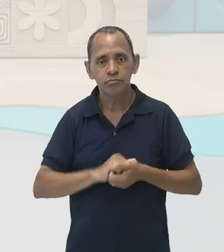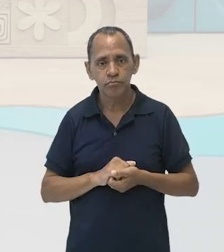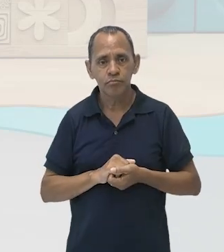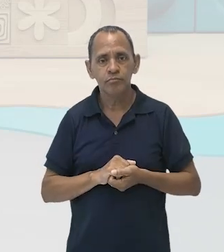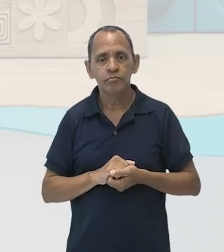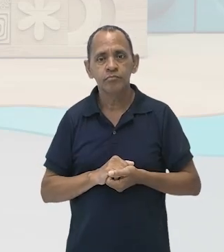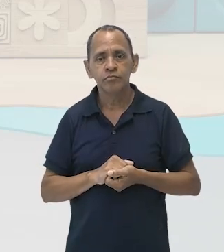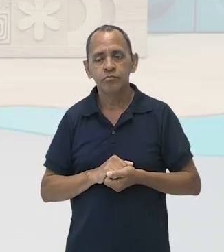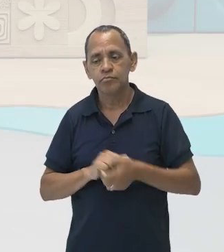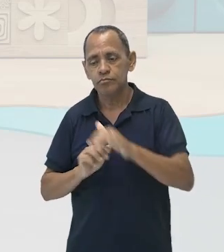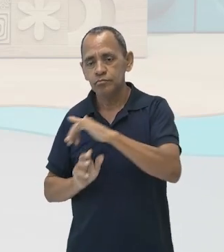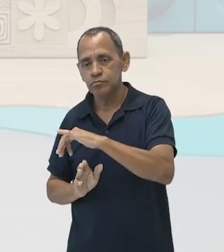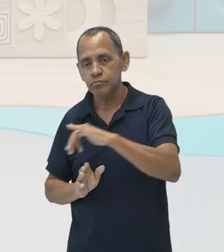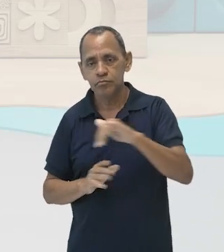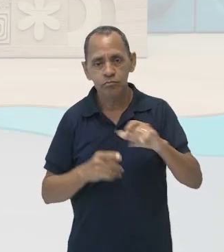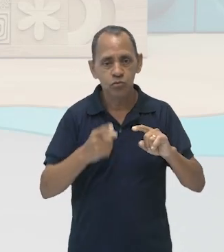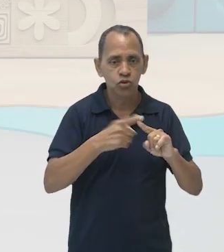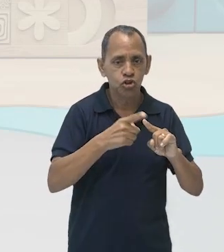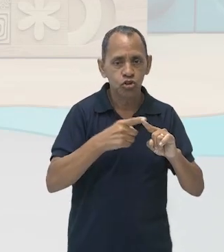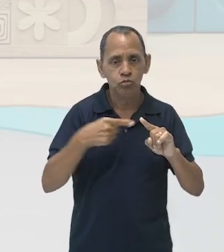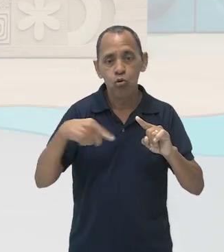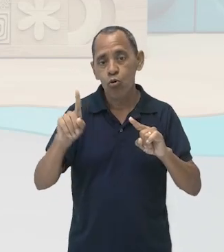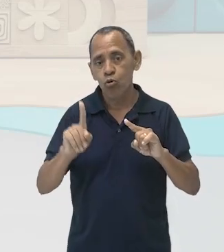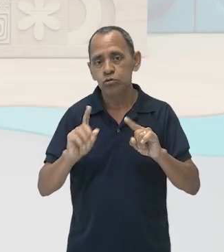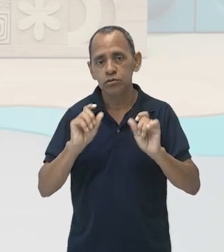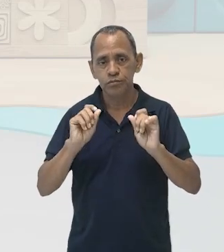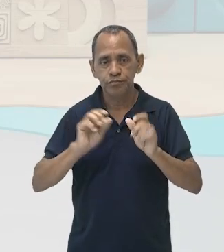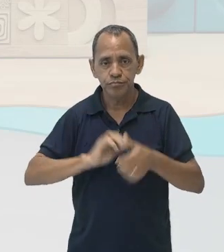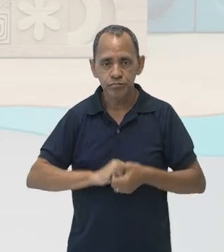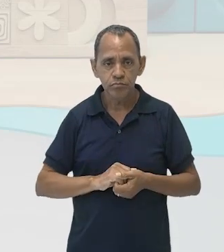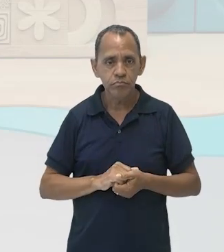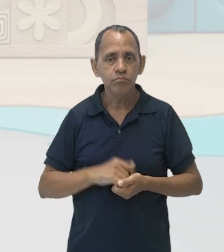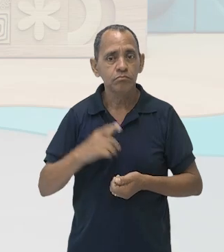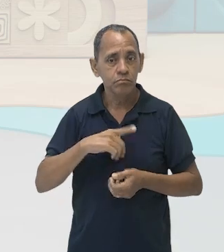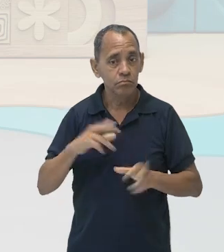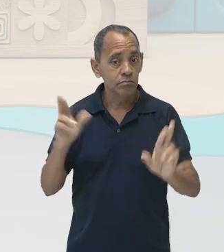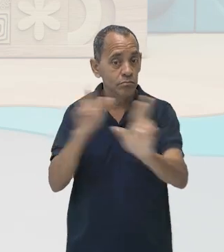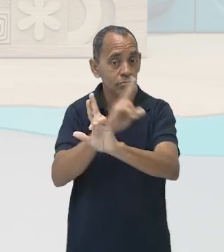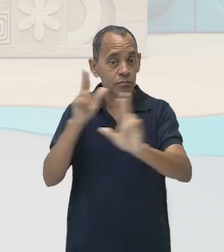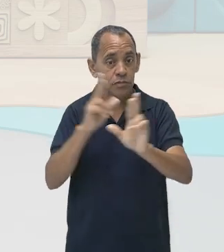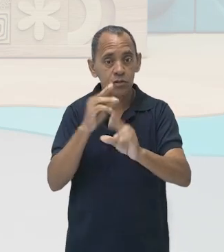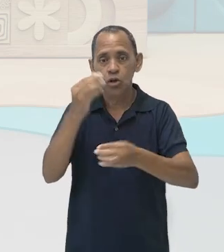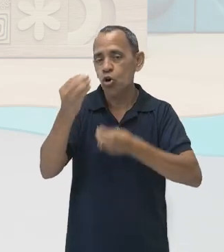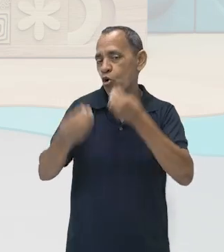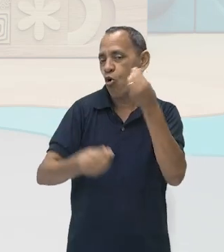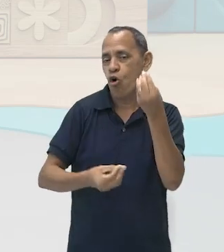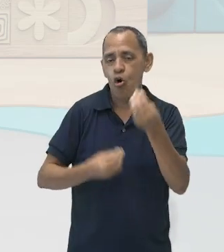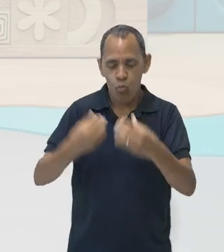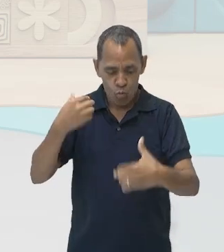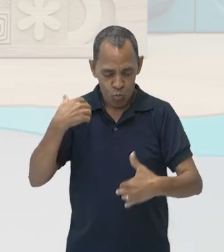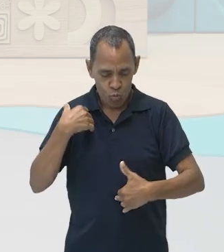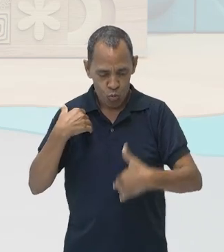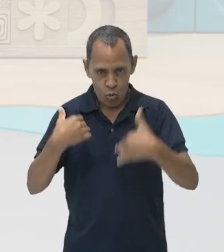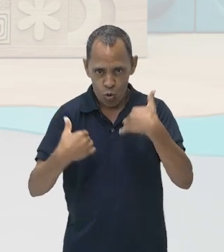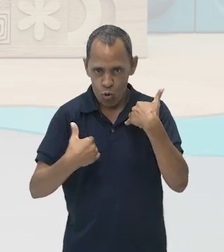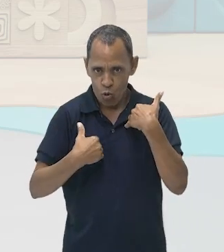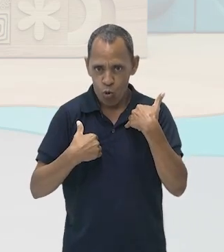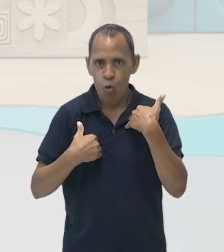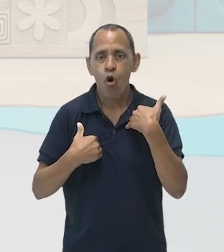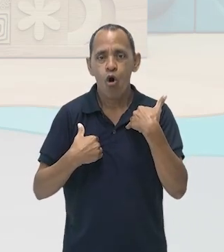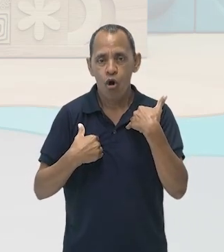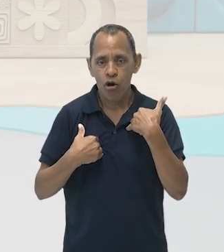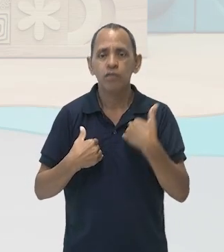que eu quero apresentar para vocês está relacionado ao quê? A estrutura corporal. Há